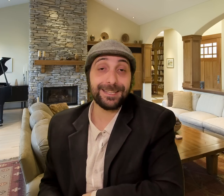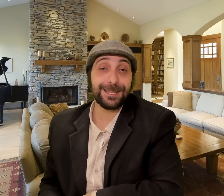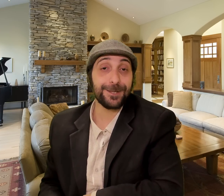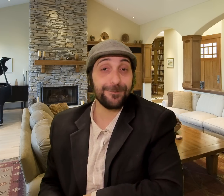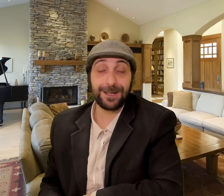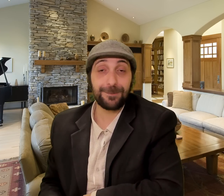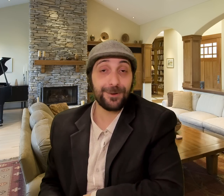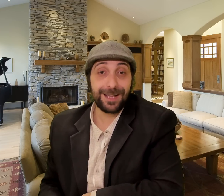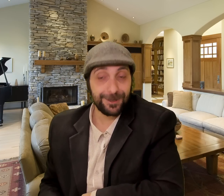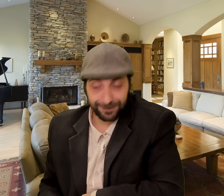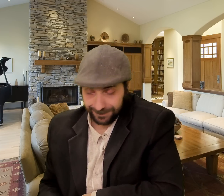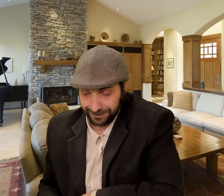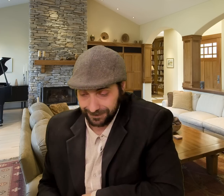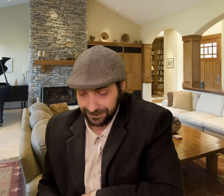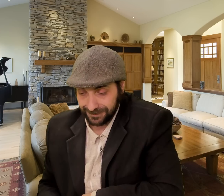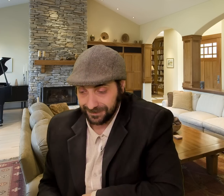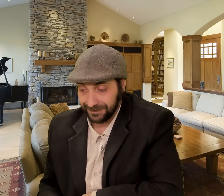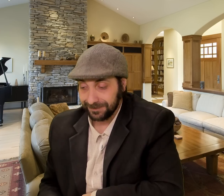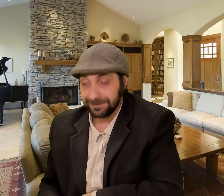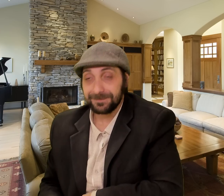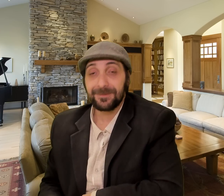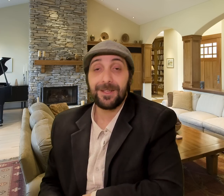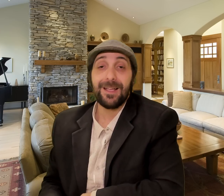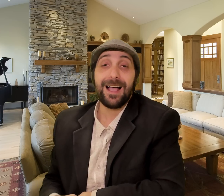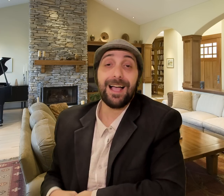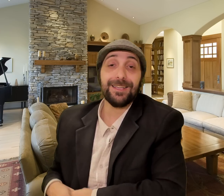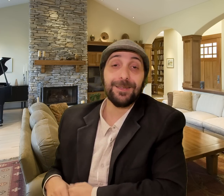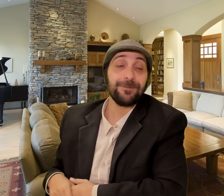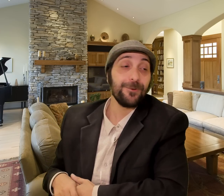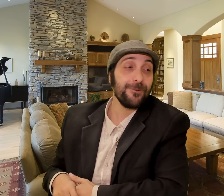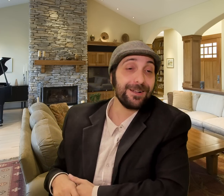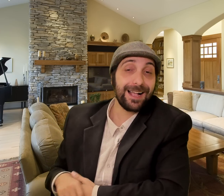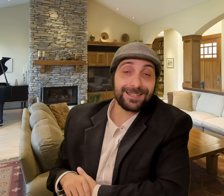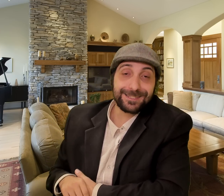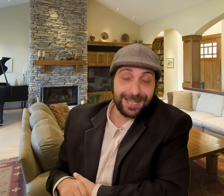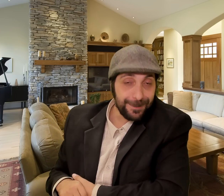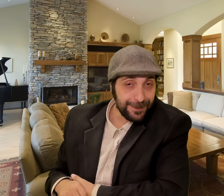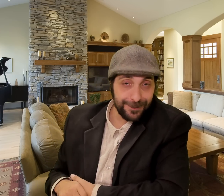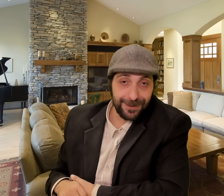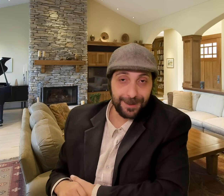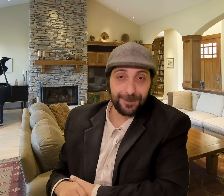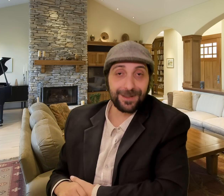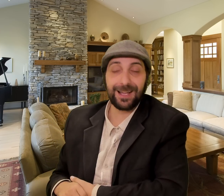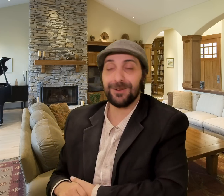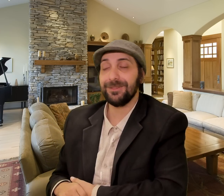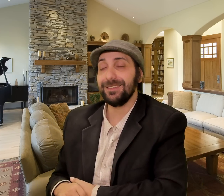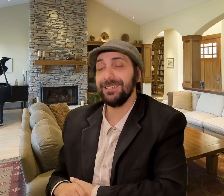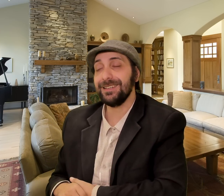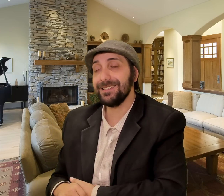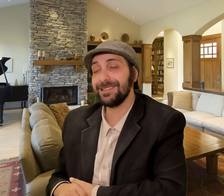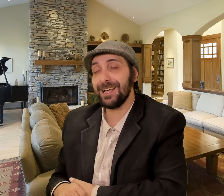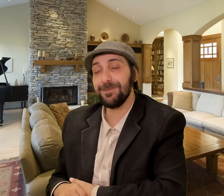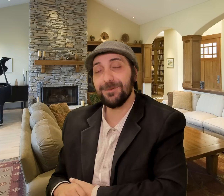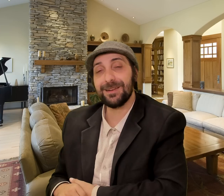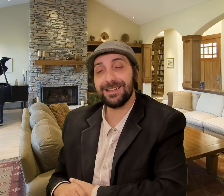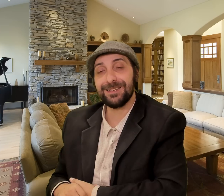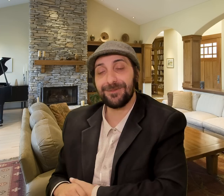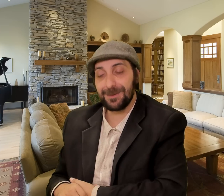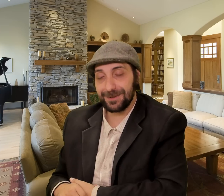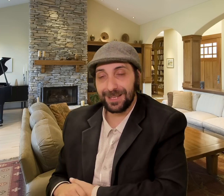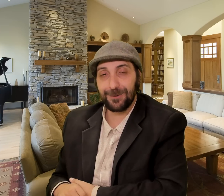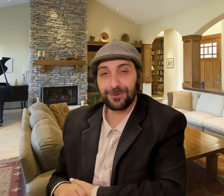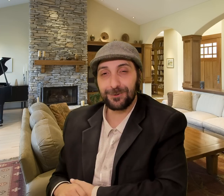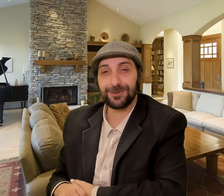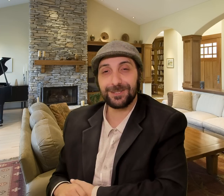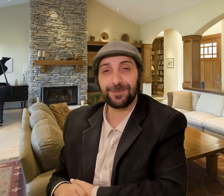mandetta não vai apoiar aí o cara sabe não vai apoiá-lo e quem sabe para